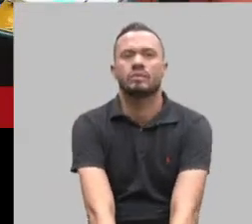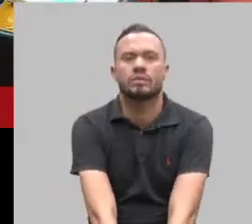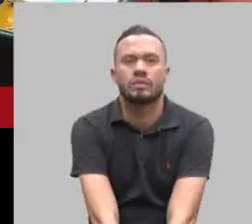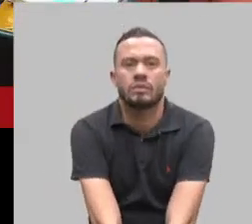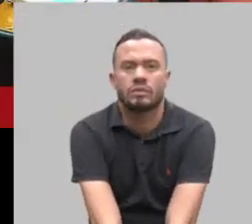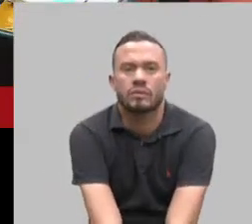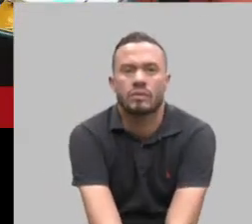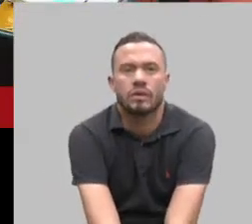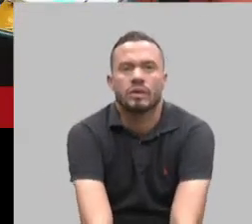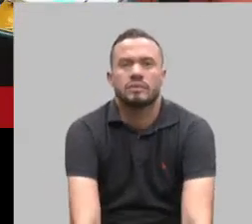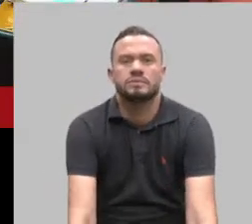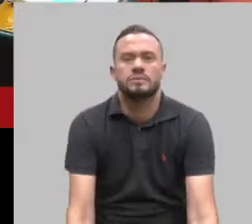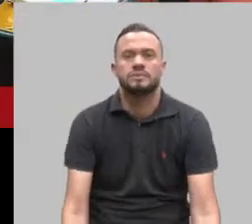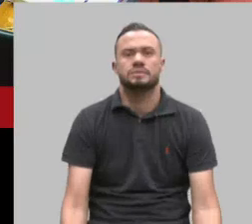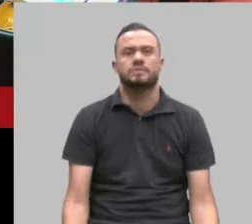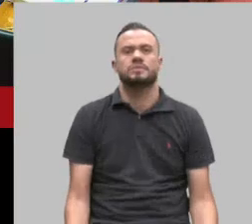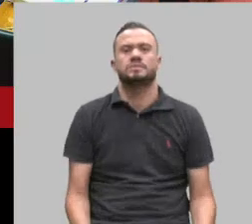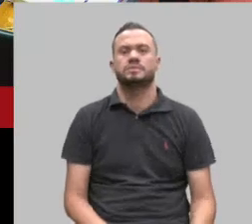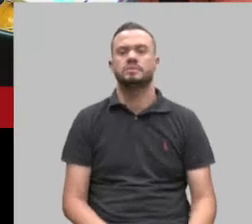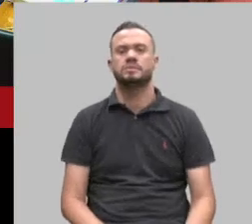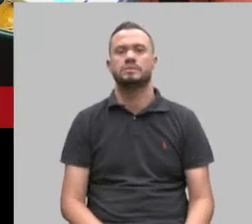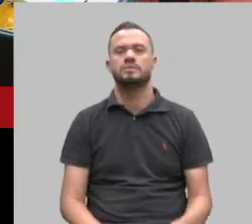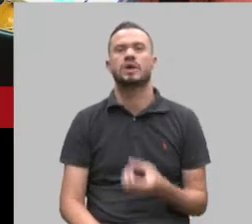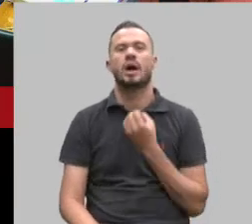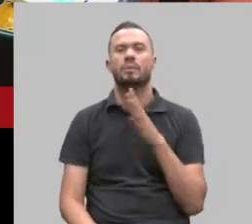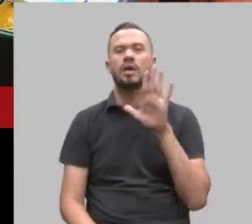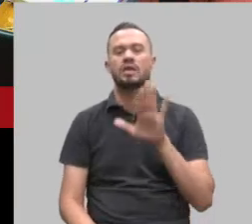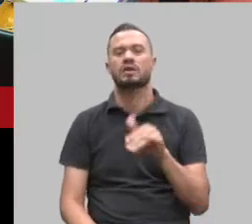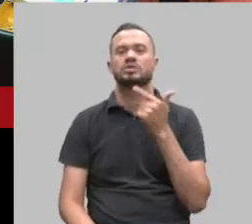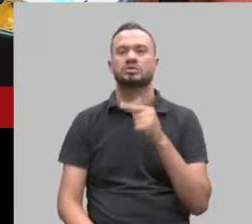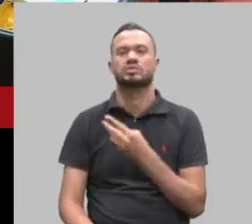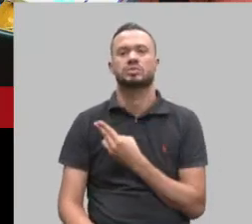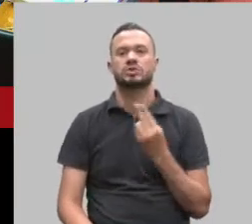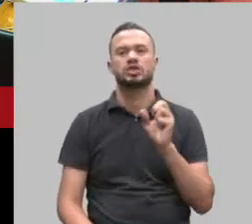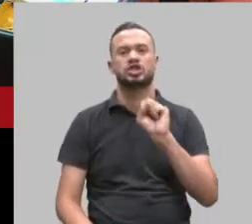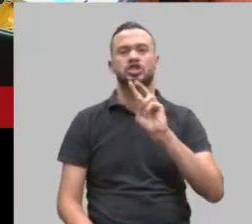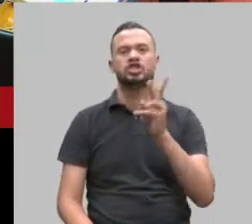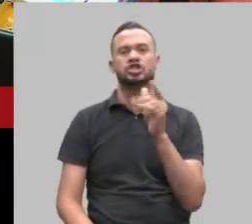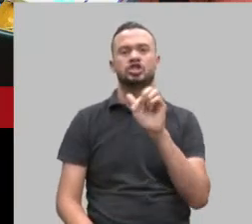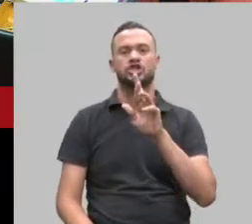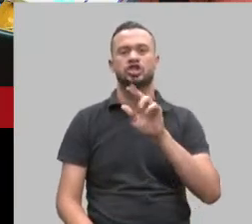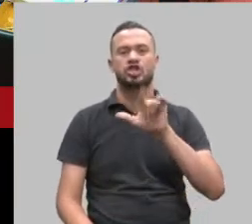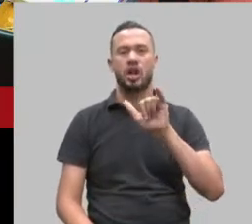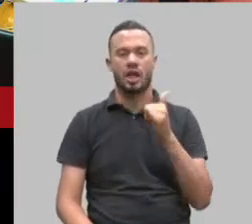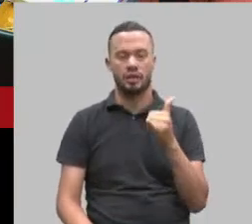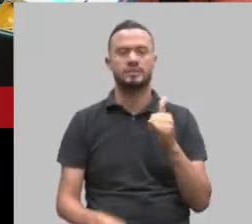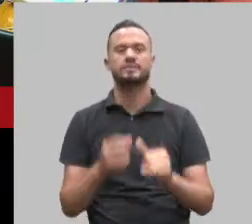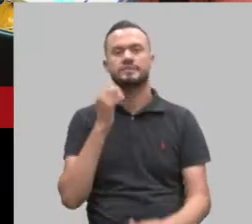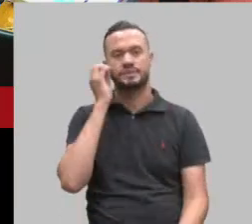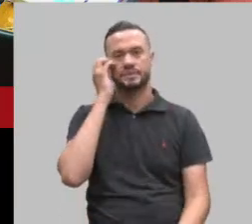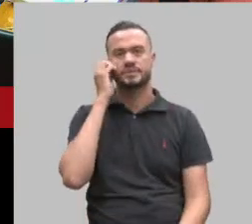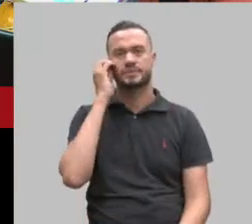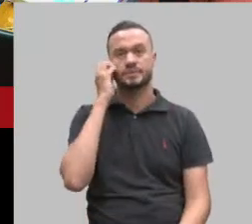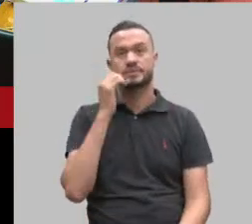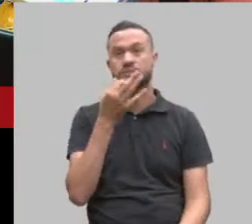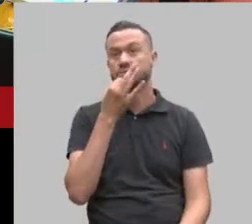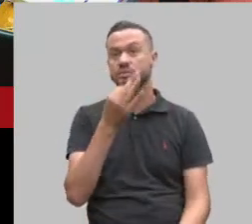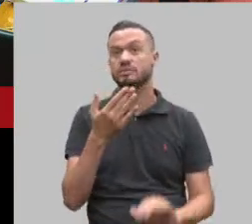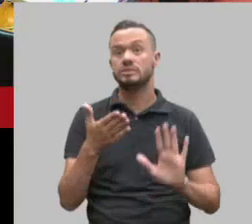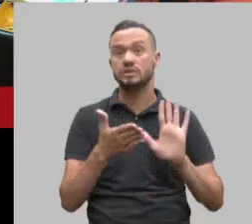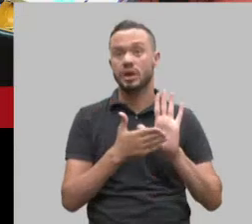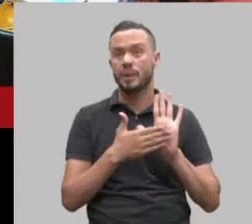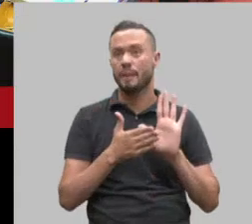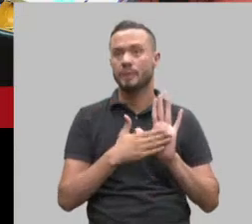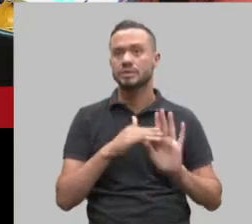Obrigada boa tarde novamente gente meu nome é shirlen e eu vi representar o Parlamento jovem de Corinto Eu acho essa proposta extremamente